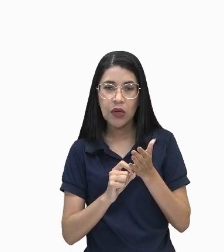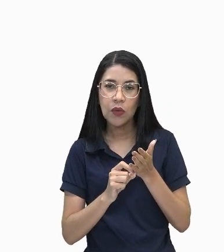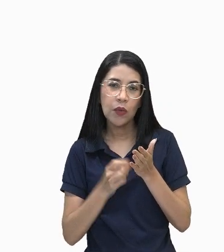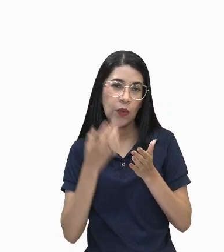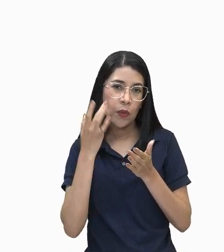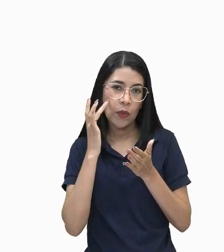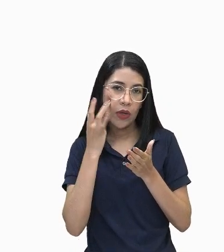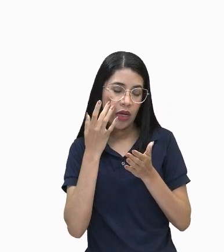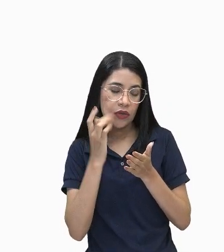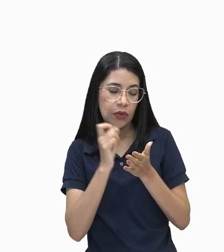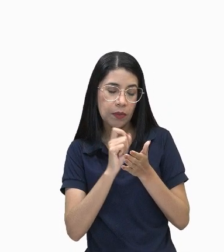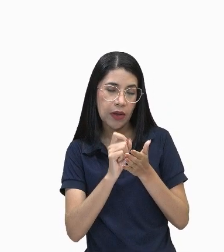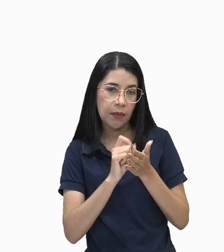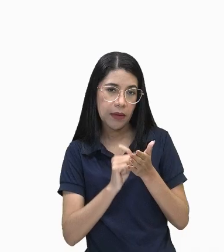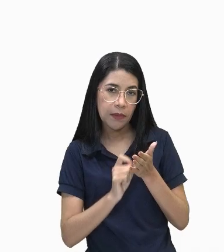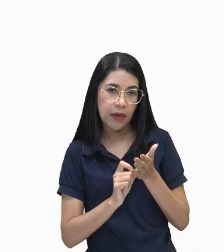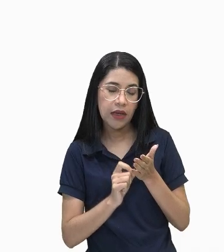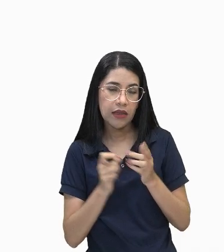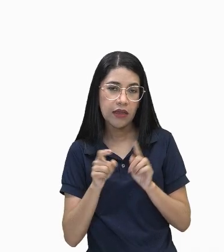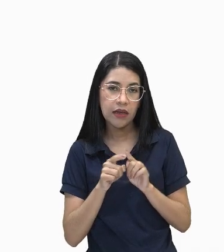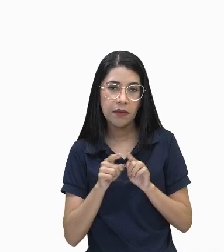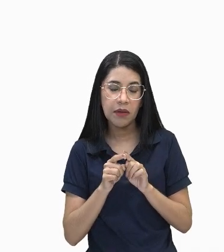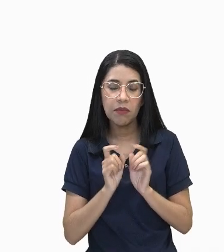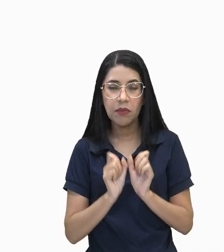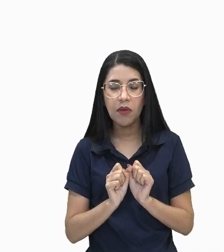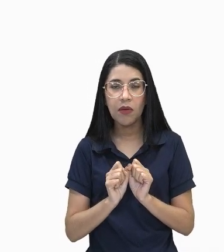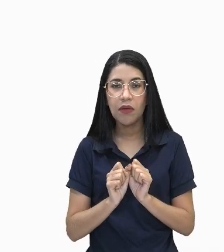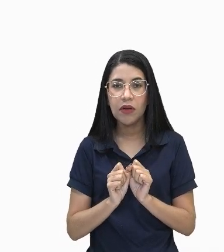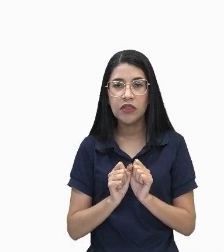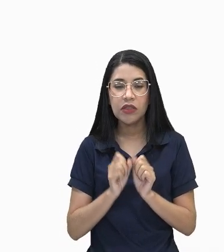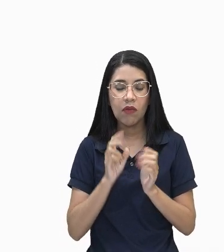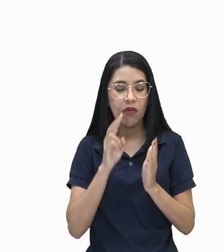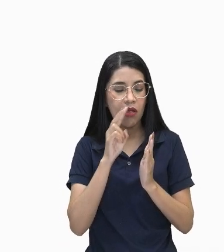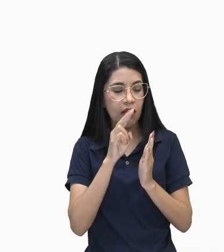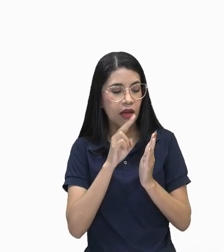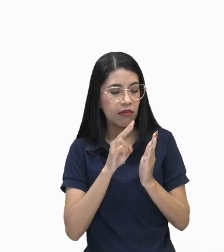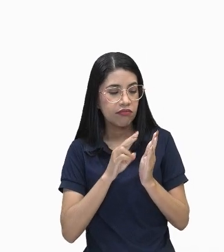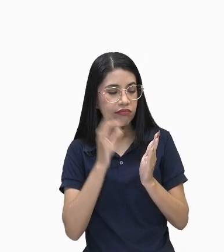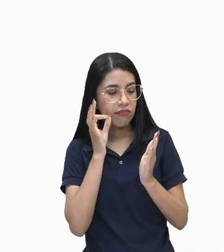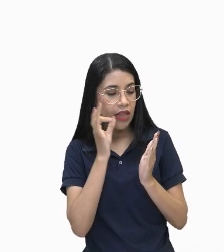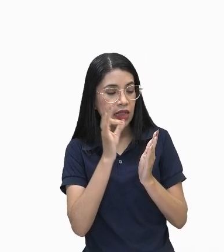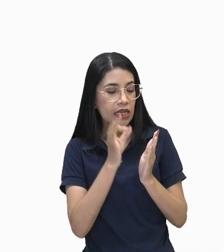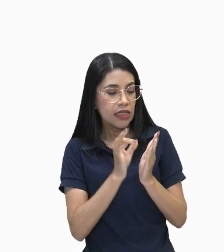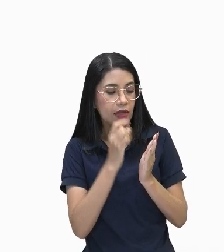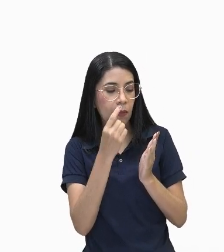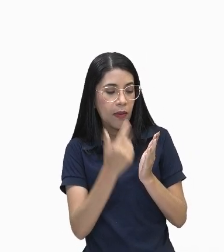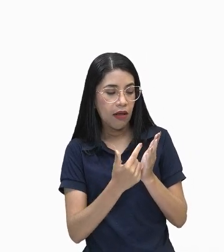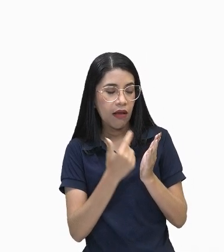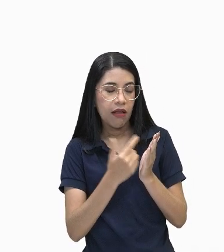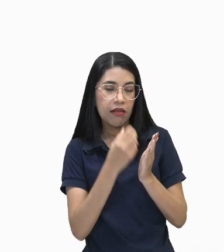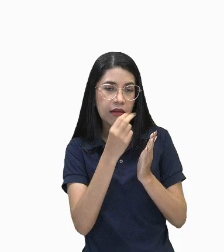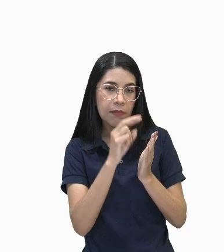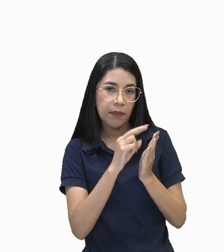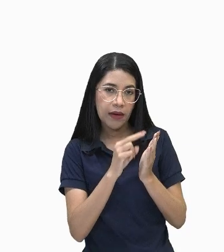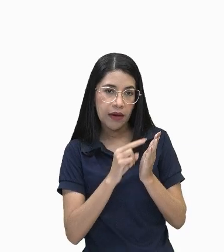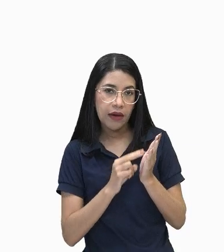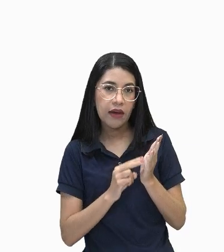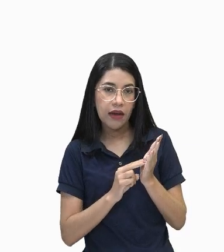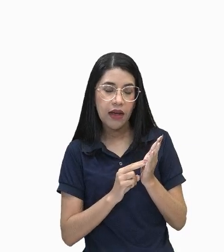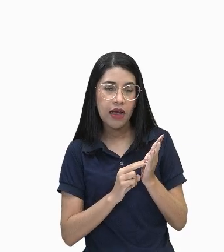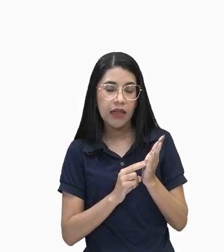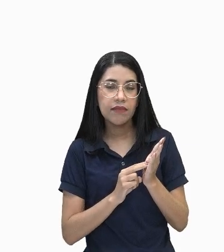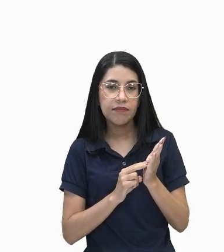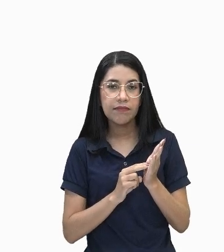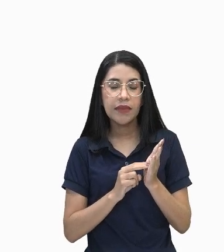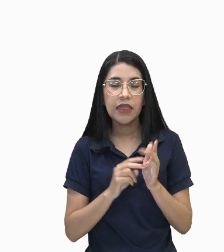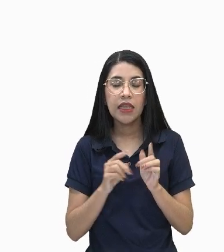impressões durante a leitura. Você lê atentamente o livro, a obra que você quer